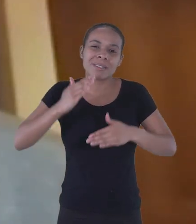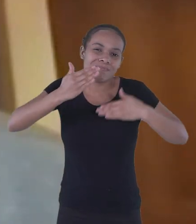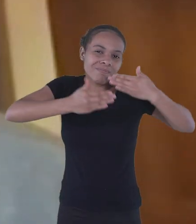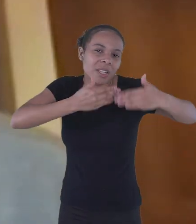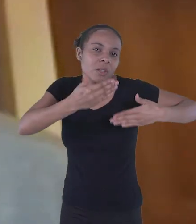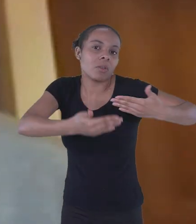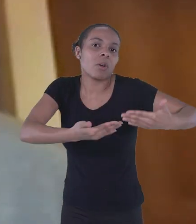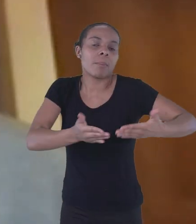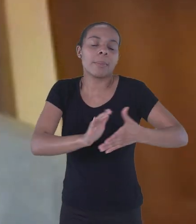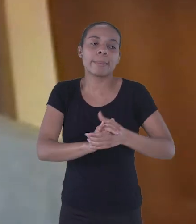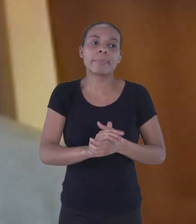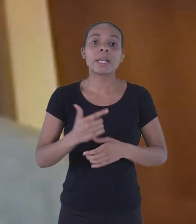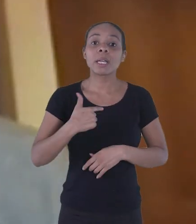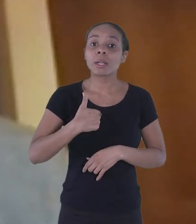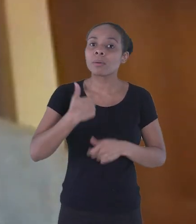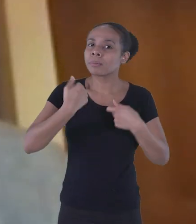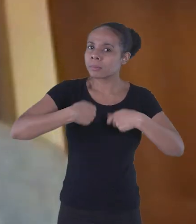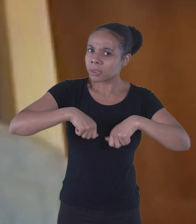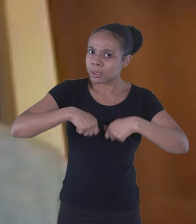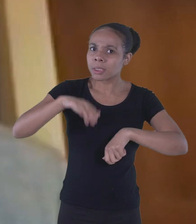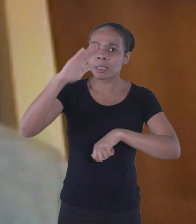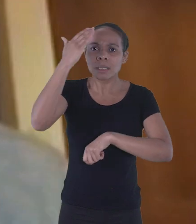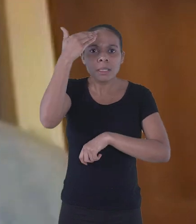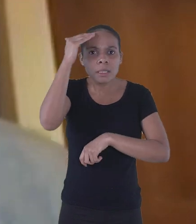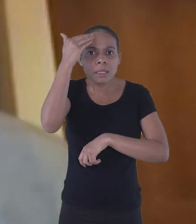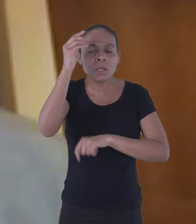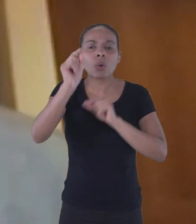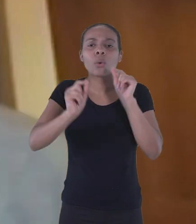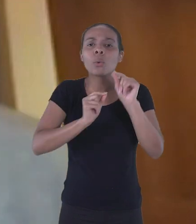eu preciso entender